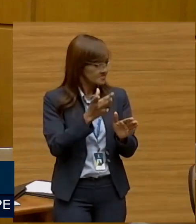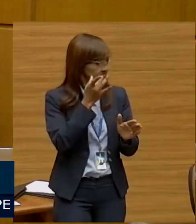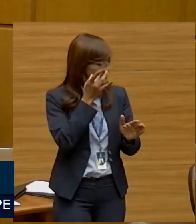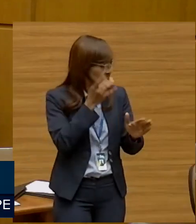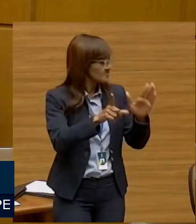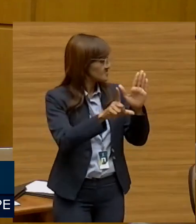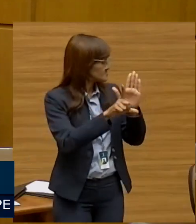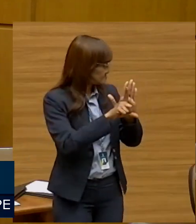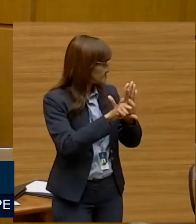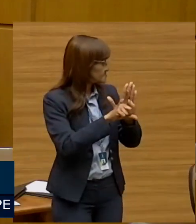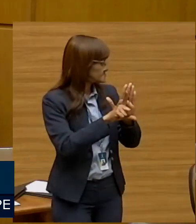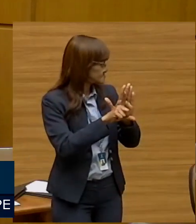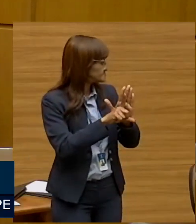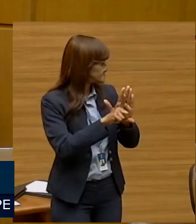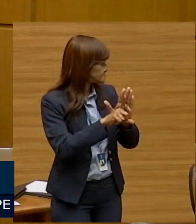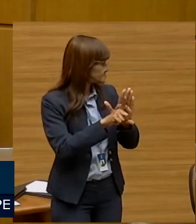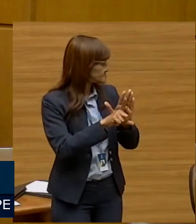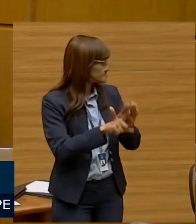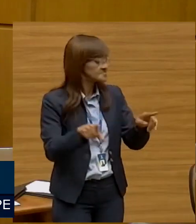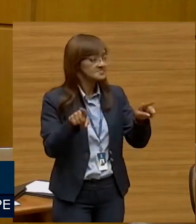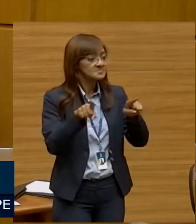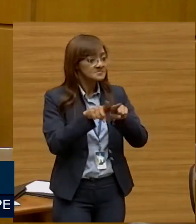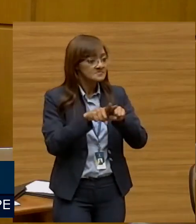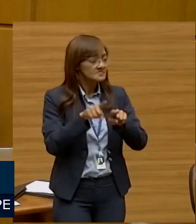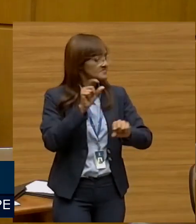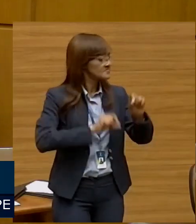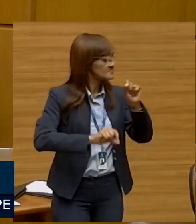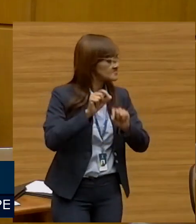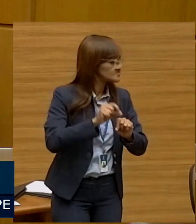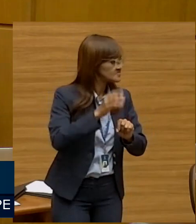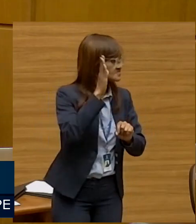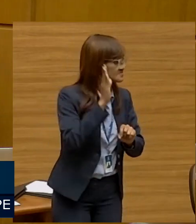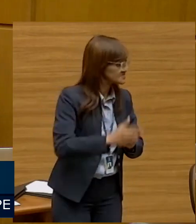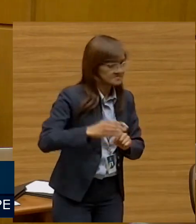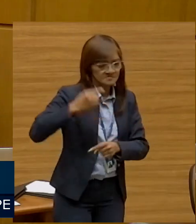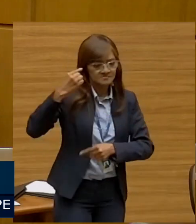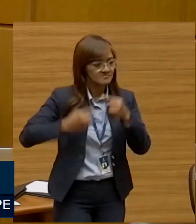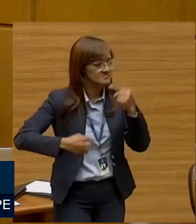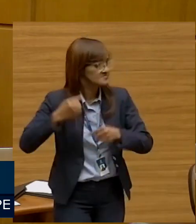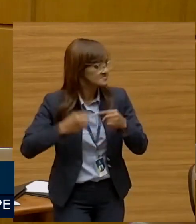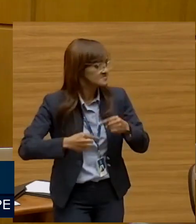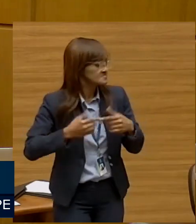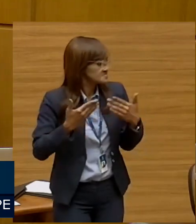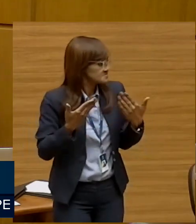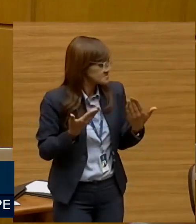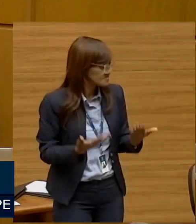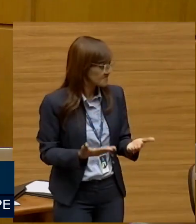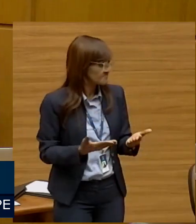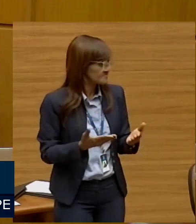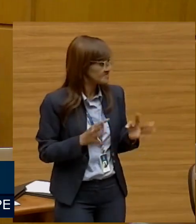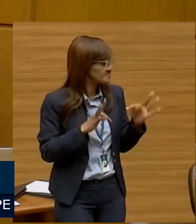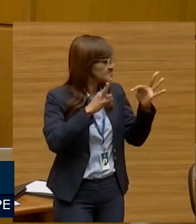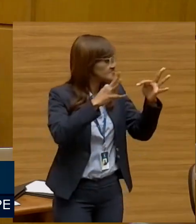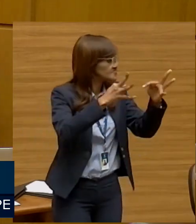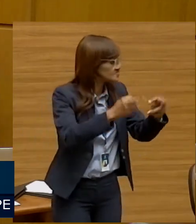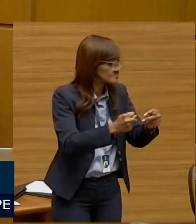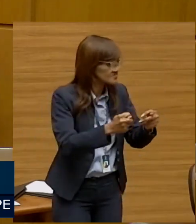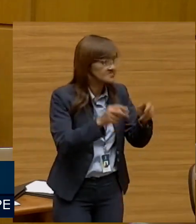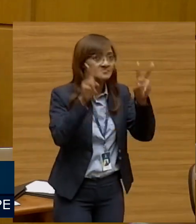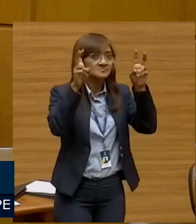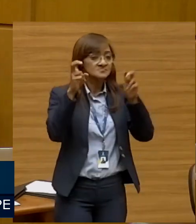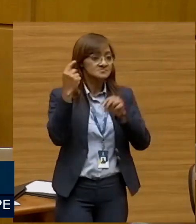leis, né, e também de um debate teórico dentro da academia, né, professora, sobre a